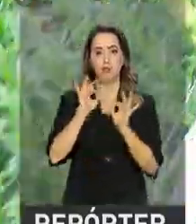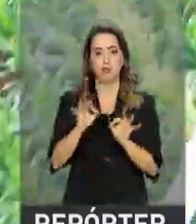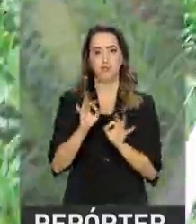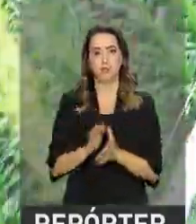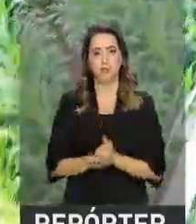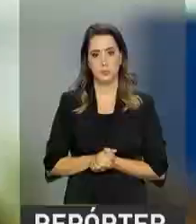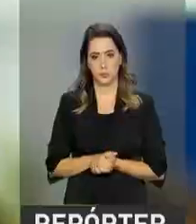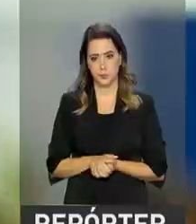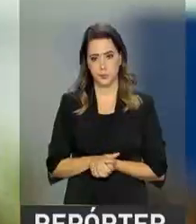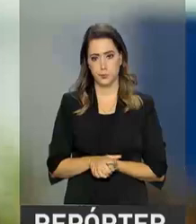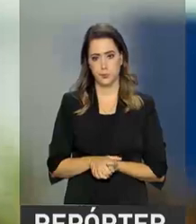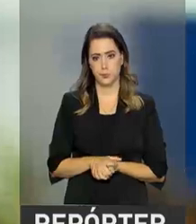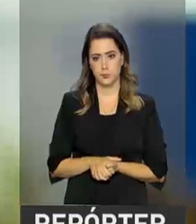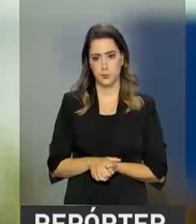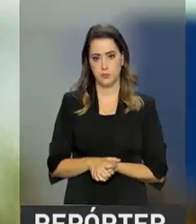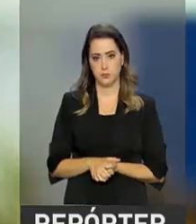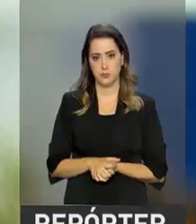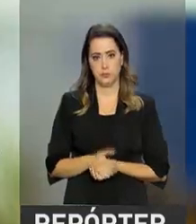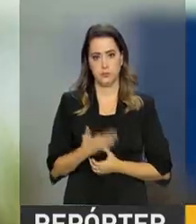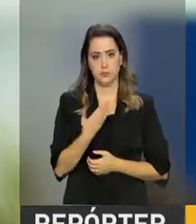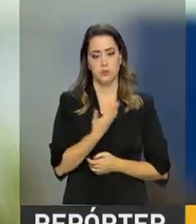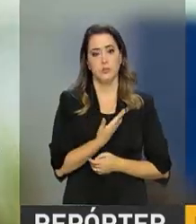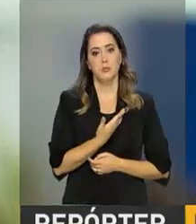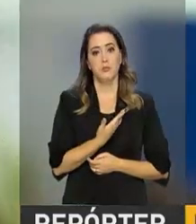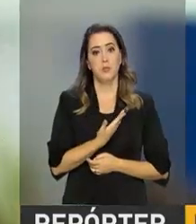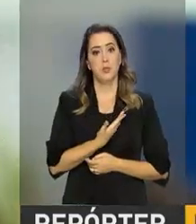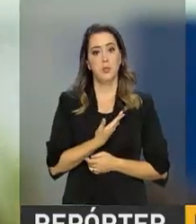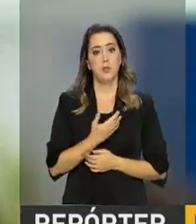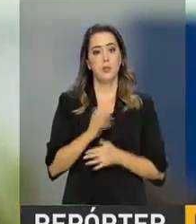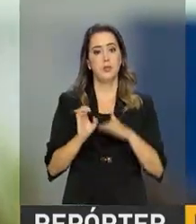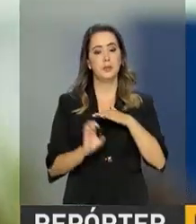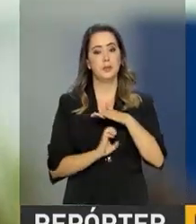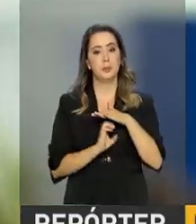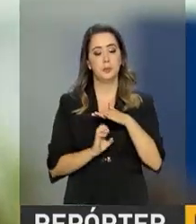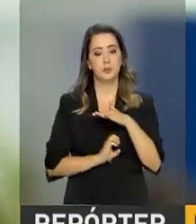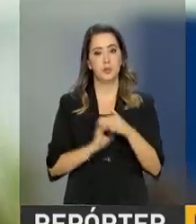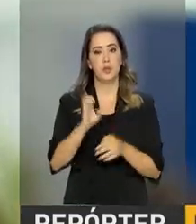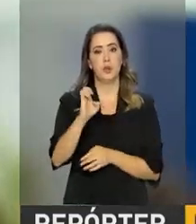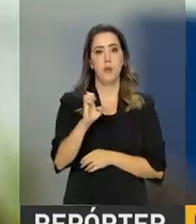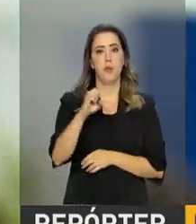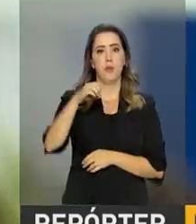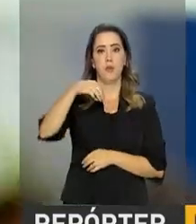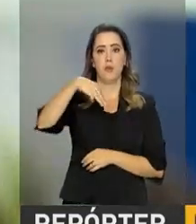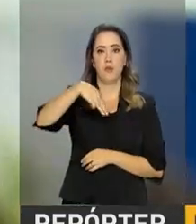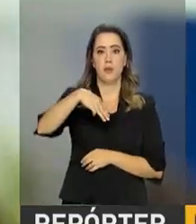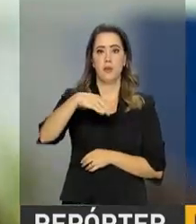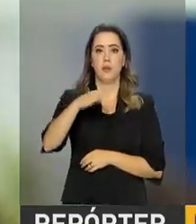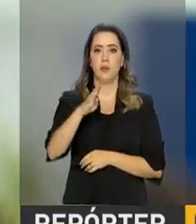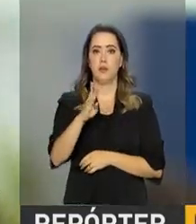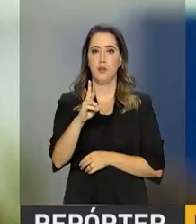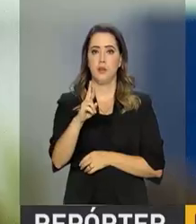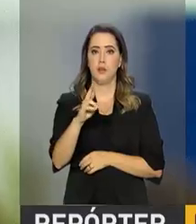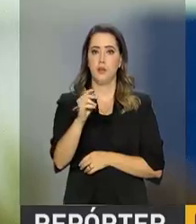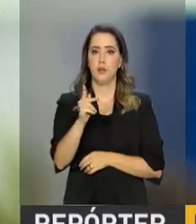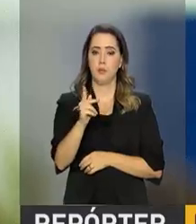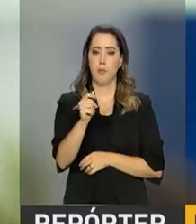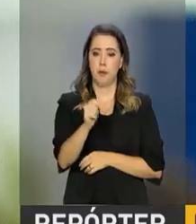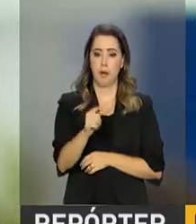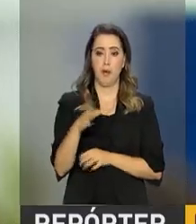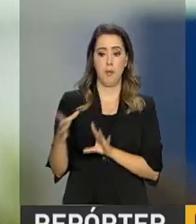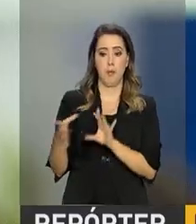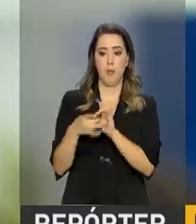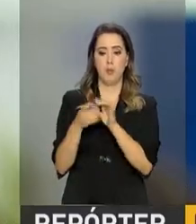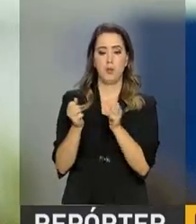forma eficiente. A Embrapa, ela trabalha com as suas parceiras. Por exemplo, um trabalho importante que a gente tem aí, junto com a Universidade Federal de